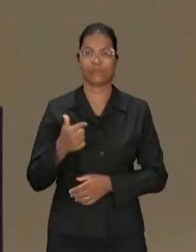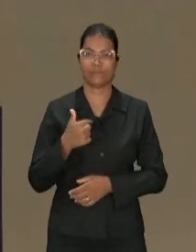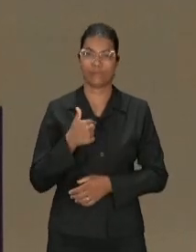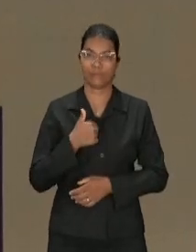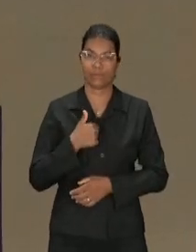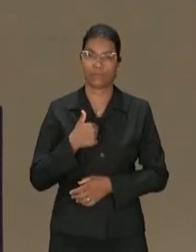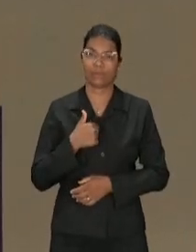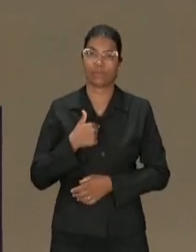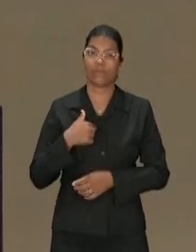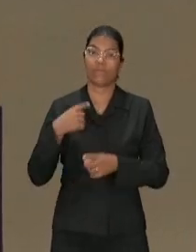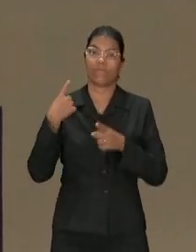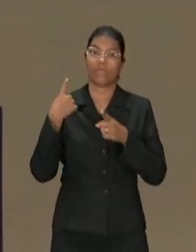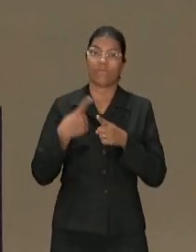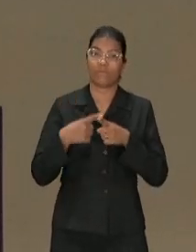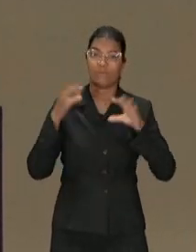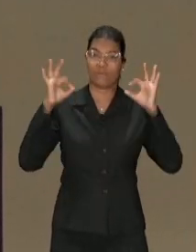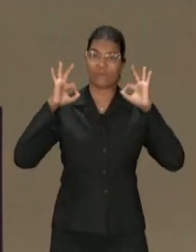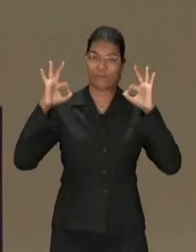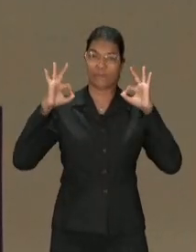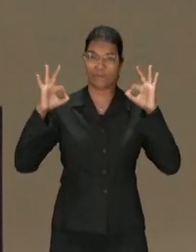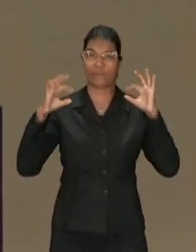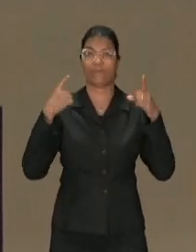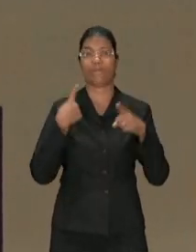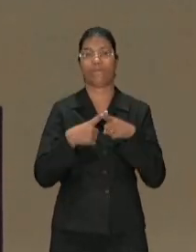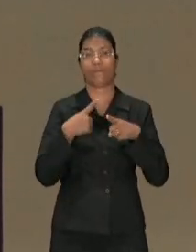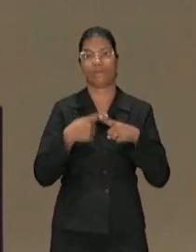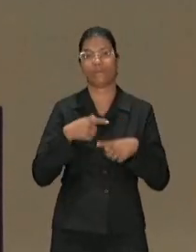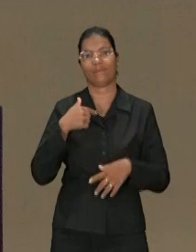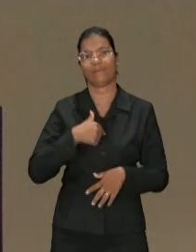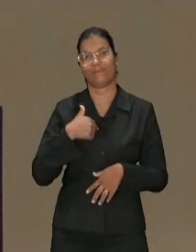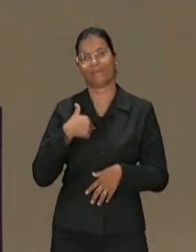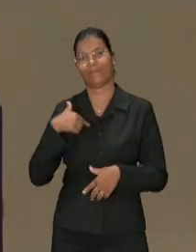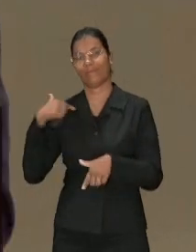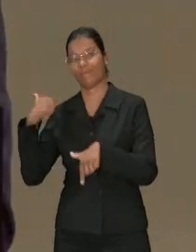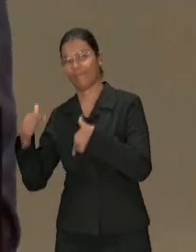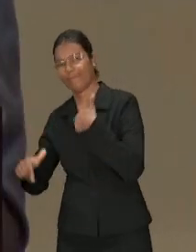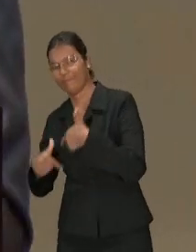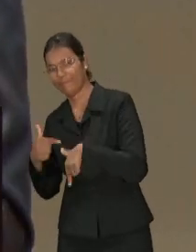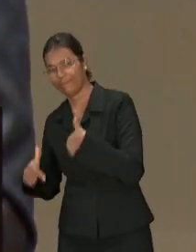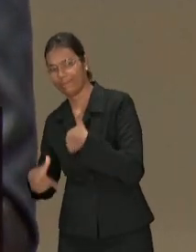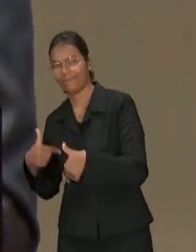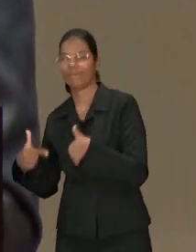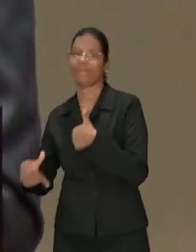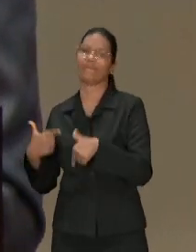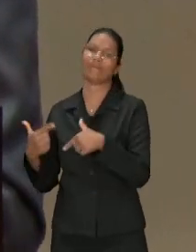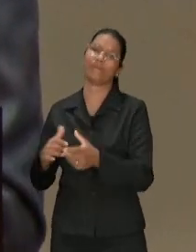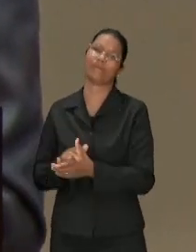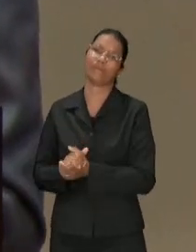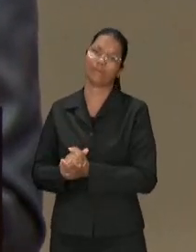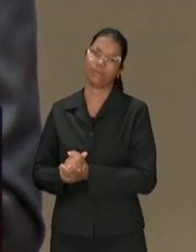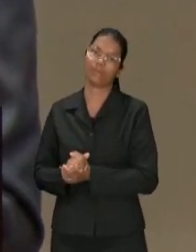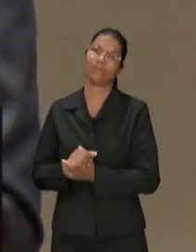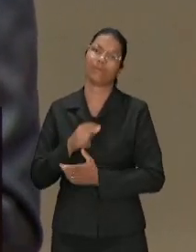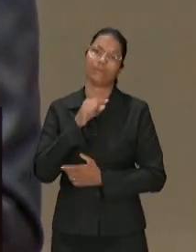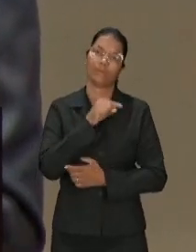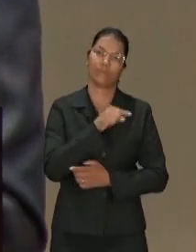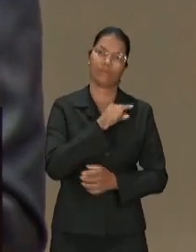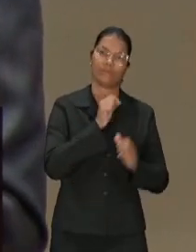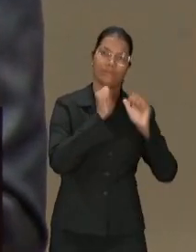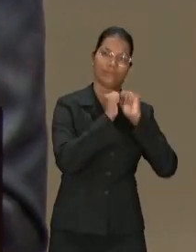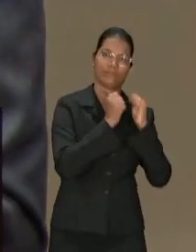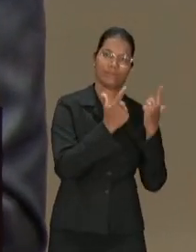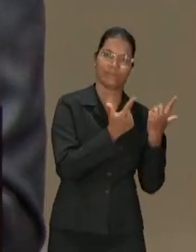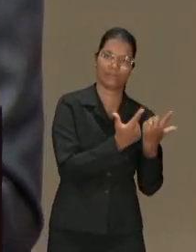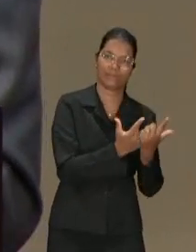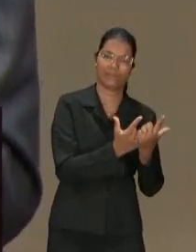exercício profissional. E ter a Casa do Povo reconhecido esse trabalho como